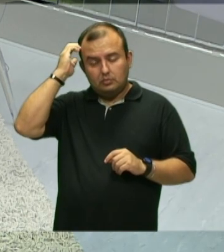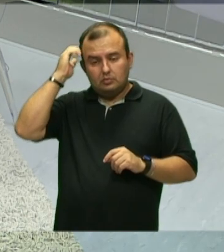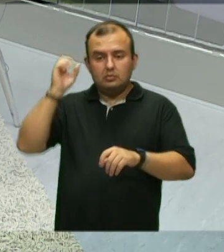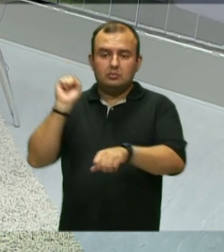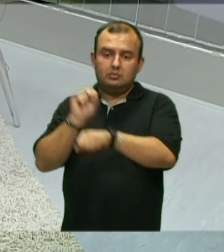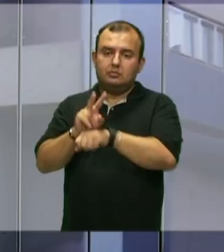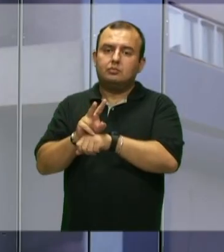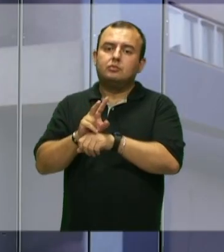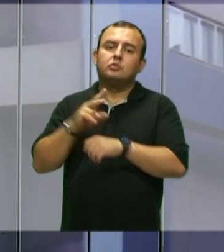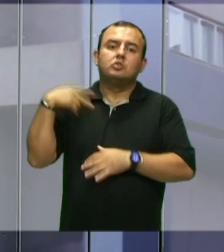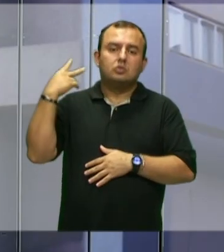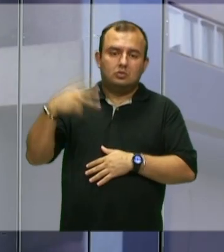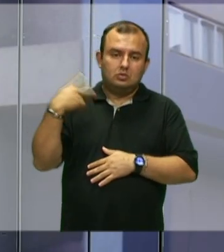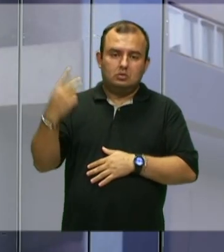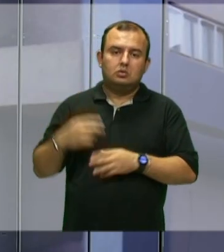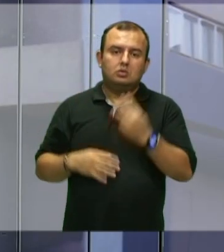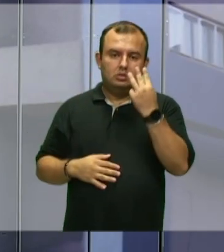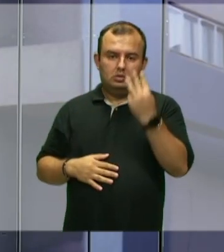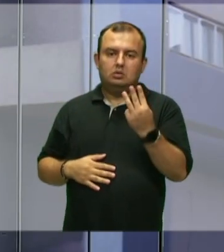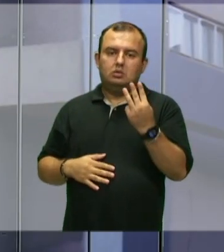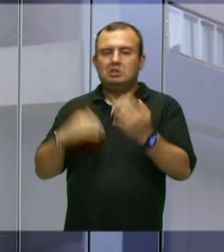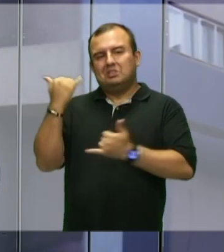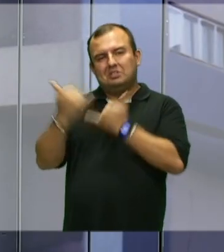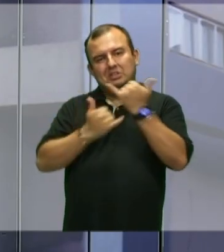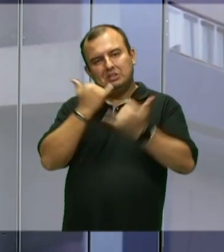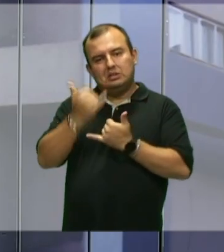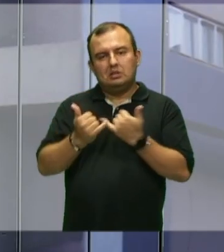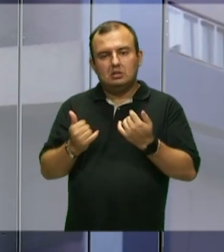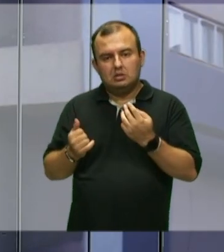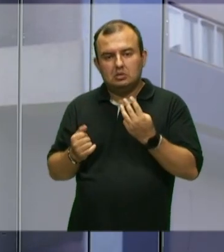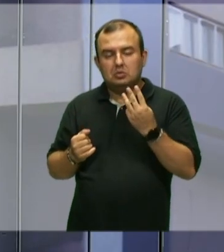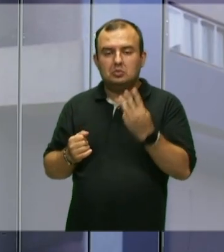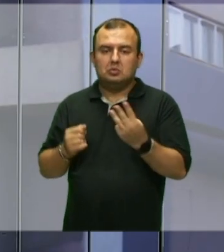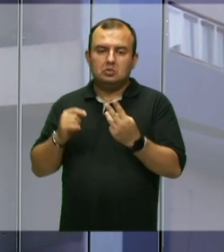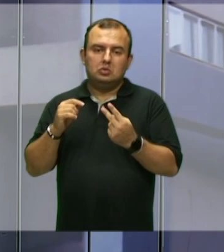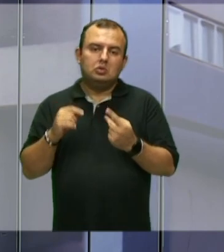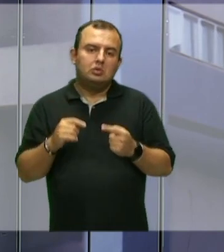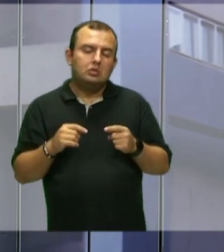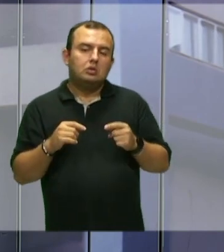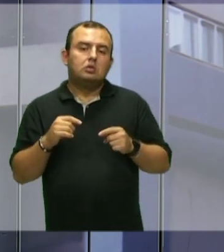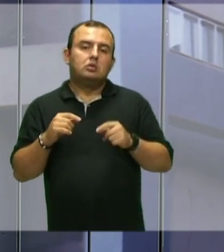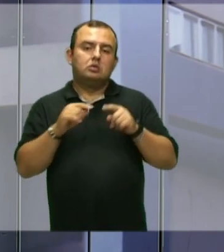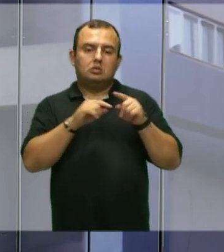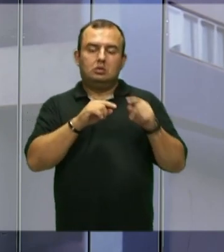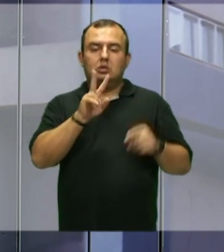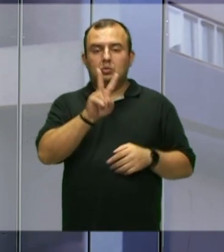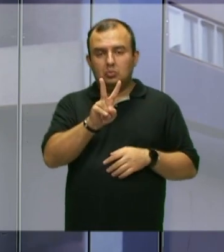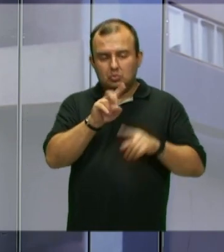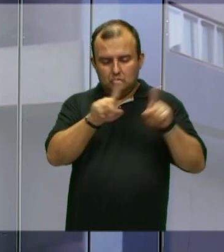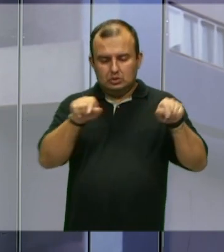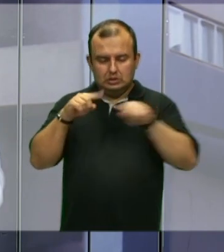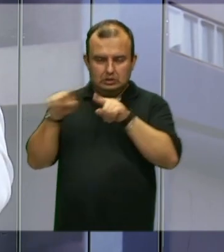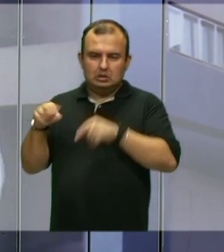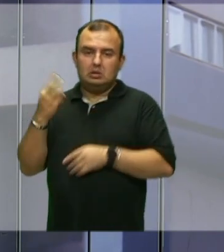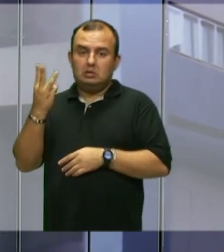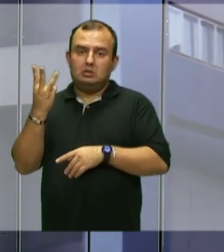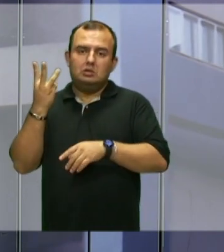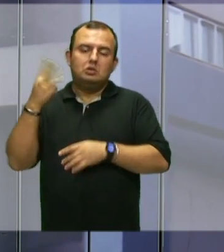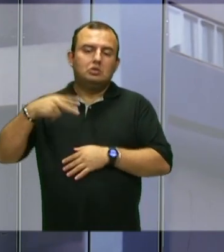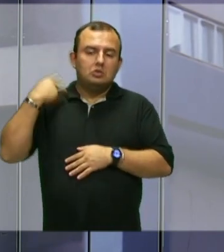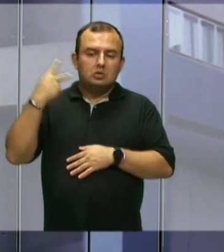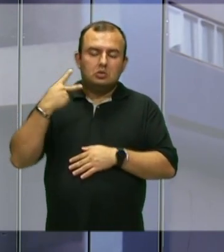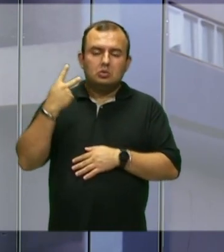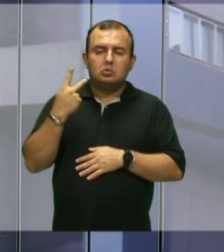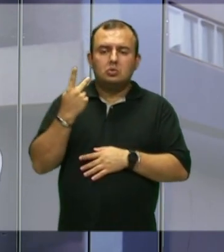vagas aqui de vereadores e temos 3 vereadores, a gente brinca, né? Nós temos 2 gabinetes e 3 vereadores. Todos nós buscamos o que é melhor